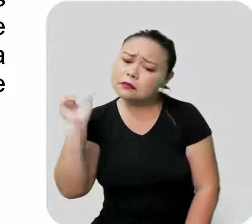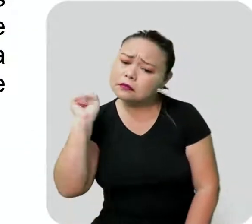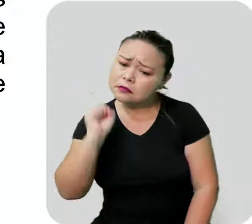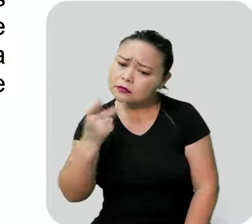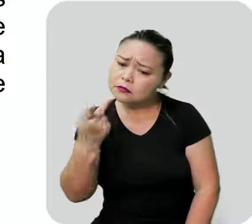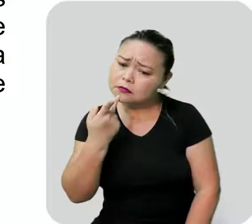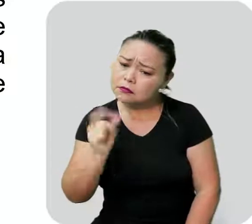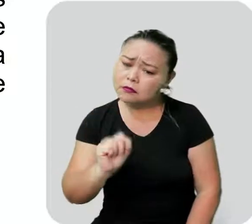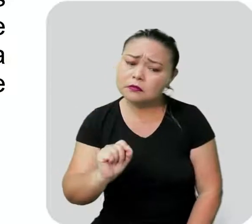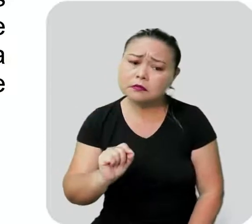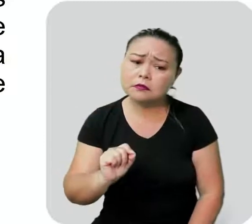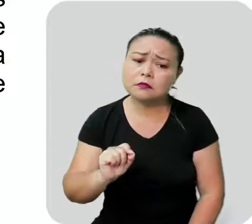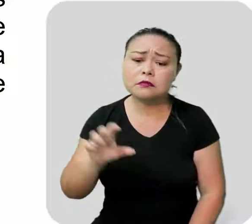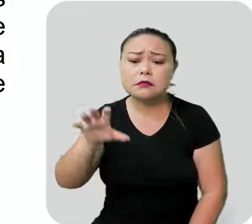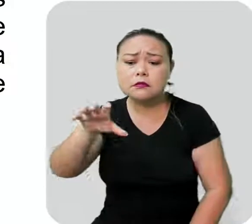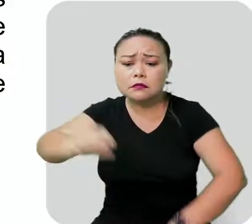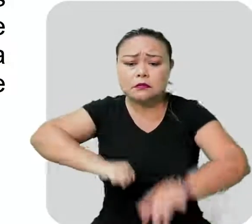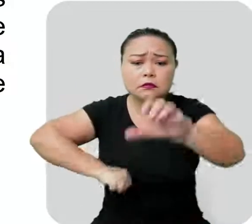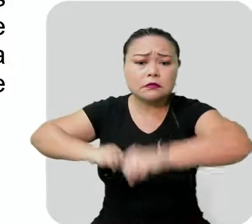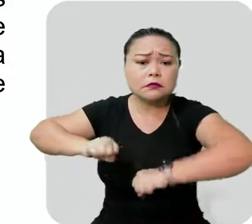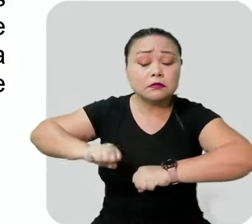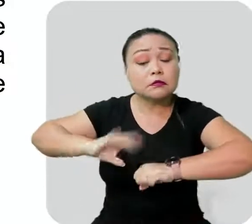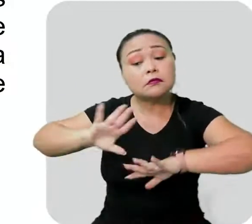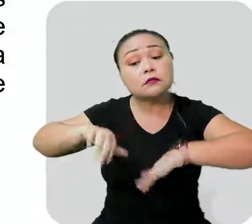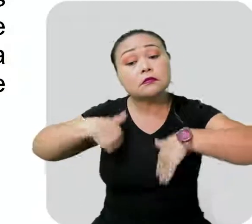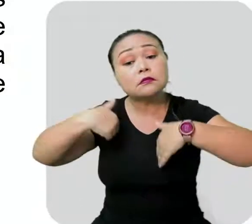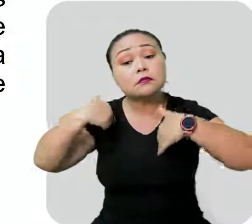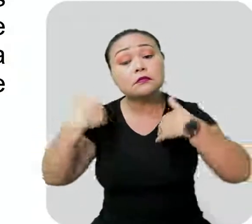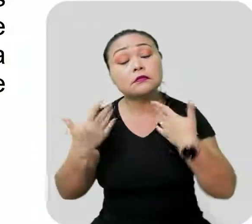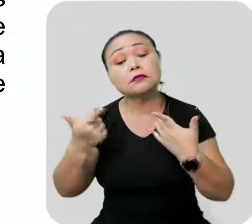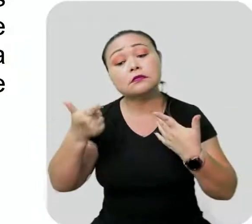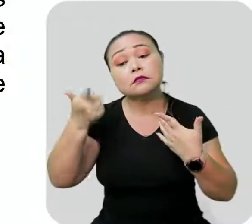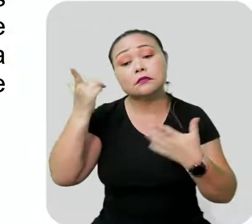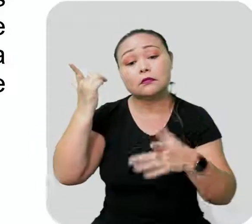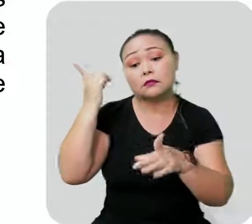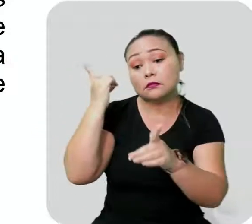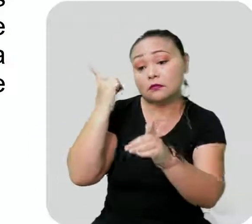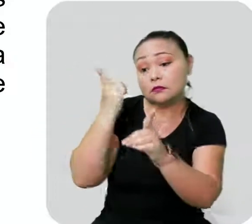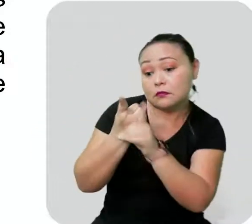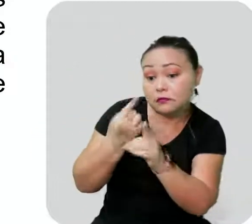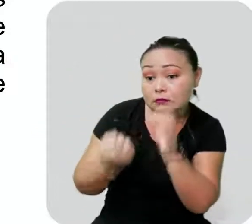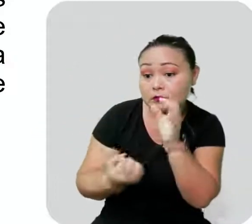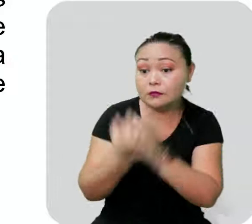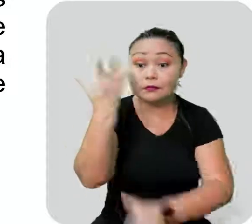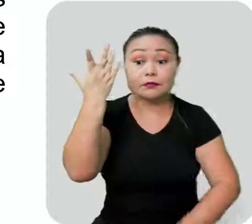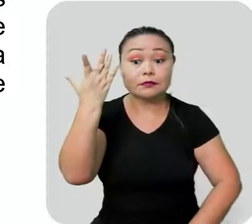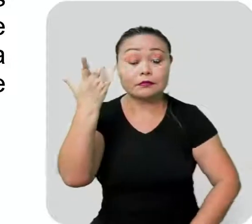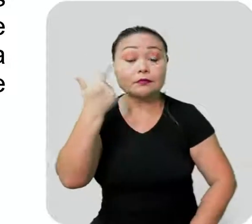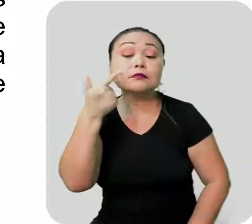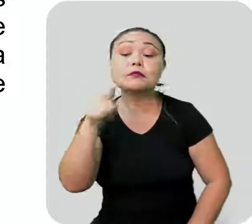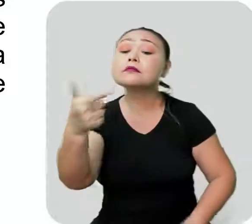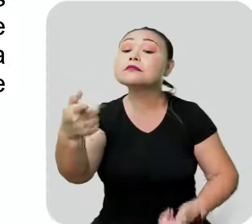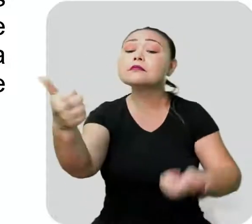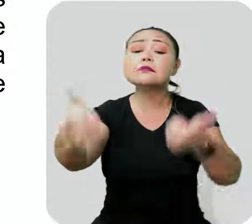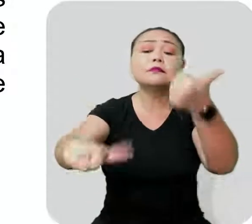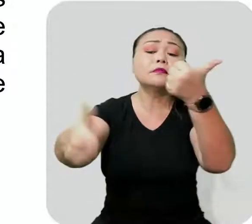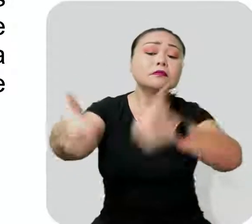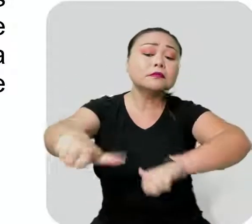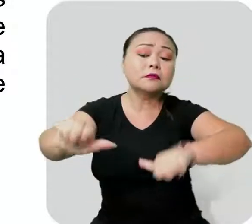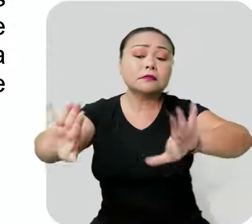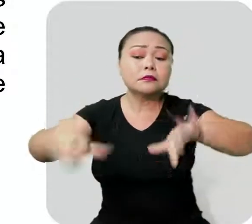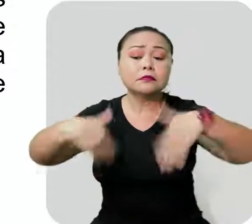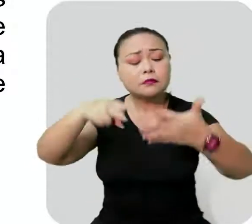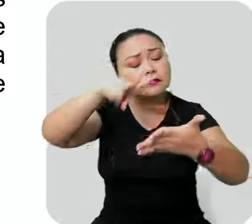podemos chamar de Conquista ou descobrimento o que que tu já analisou